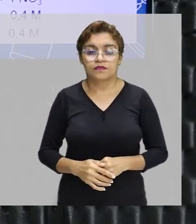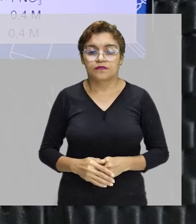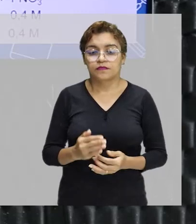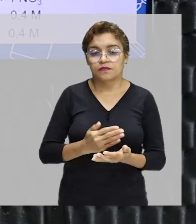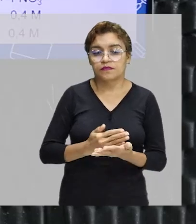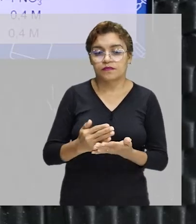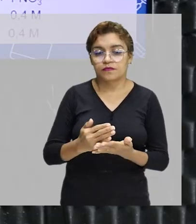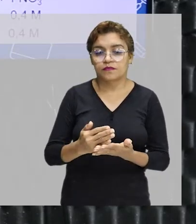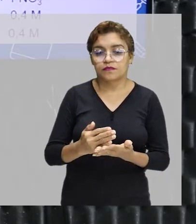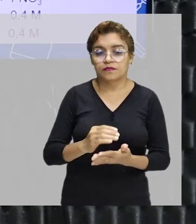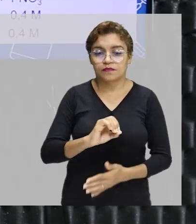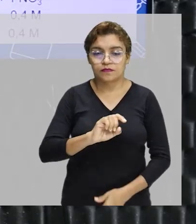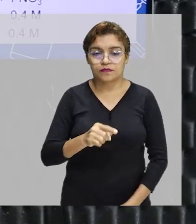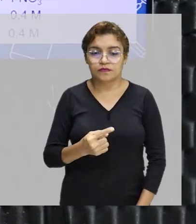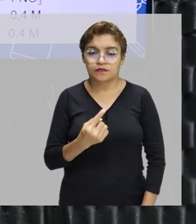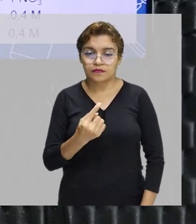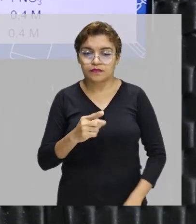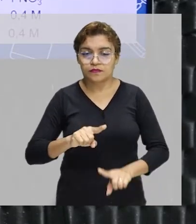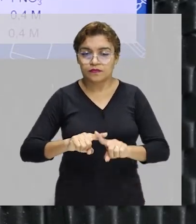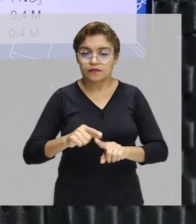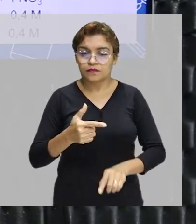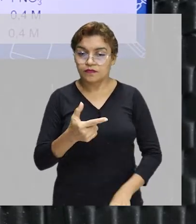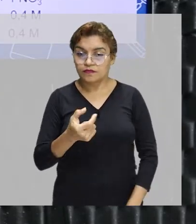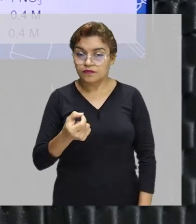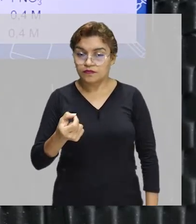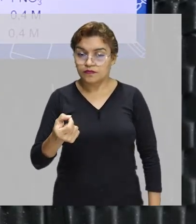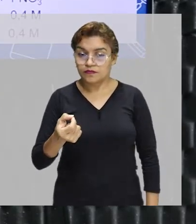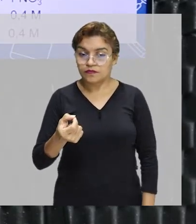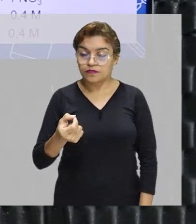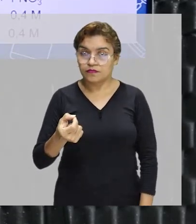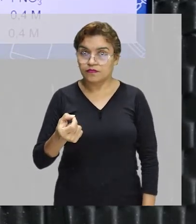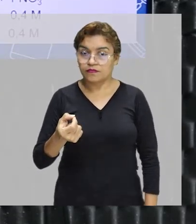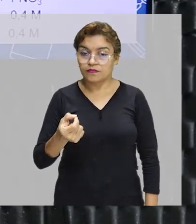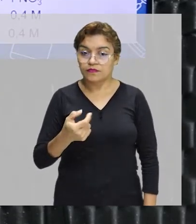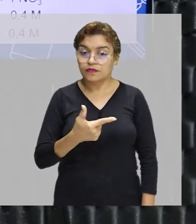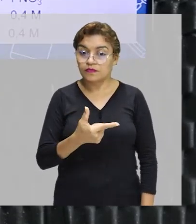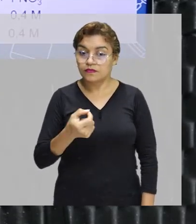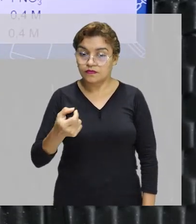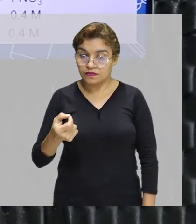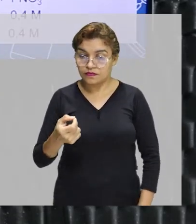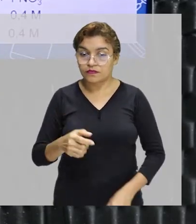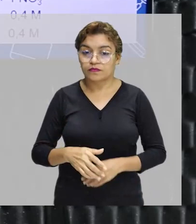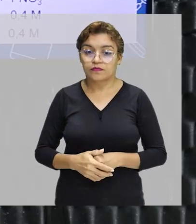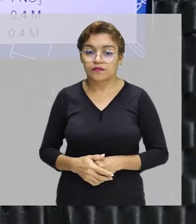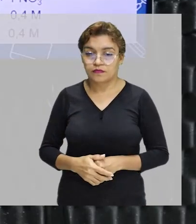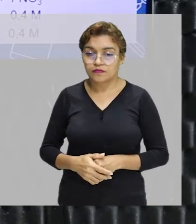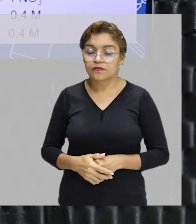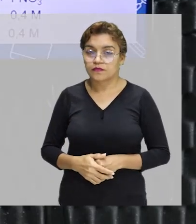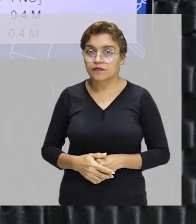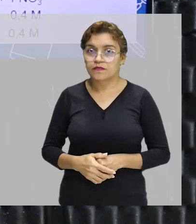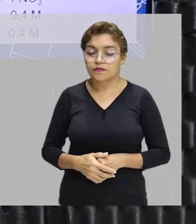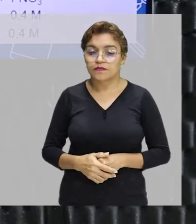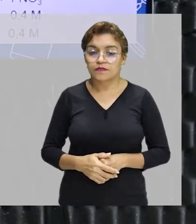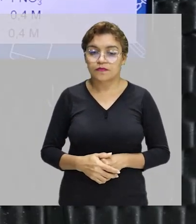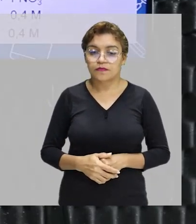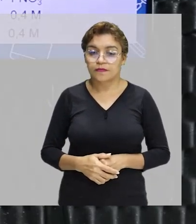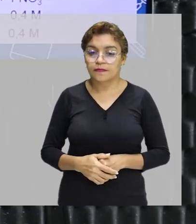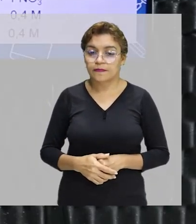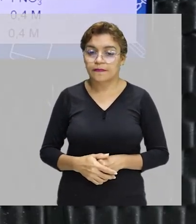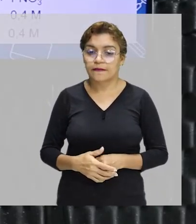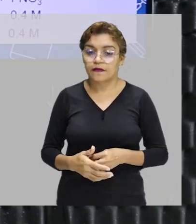Inicial, para o nitrato de bário, a molaridade vale 0,1, o volume 200 ml. Queremos